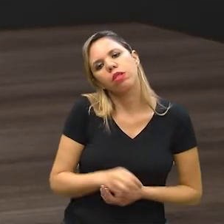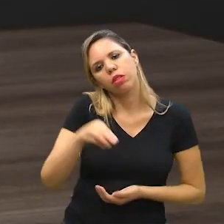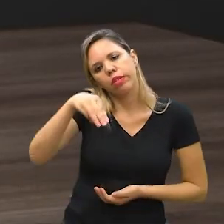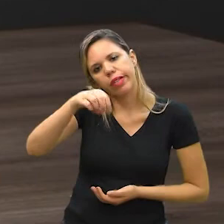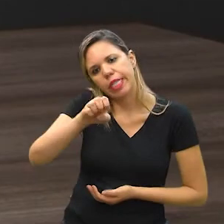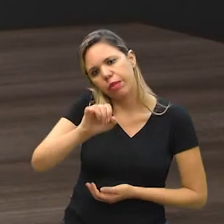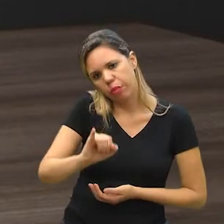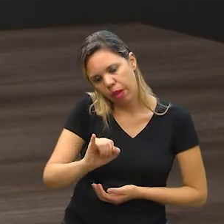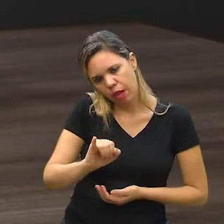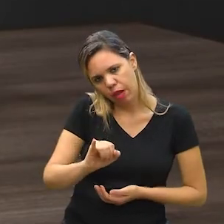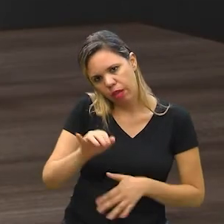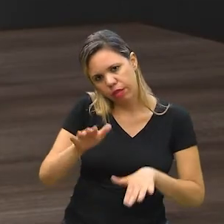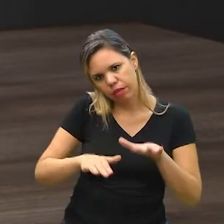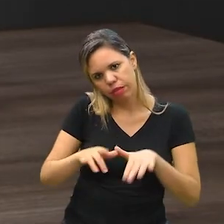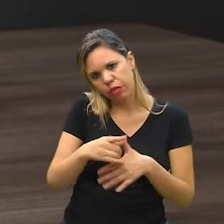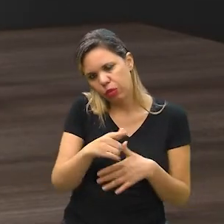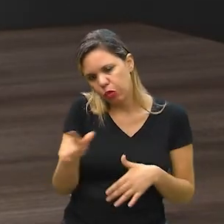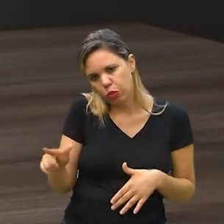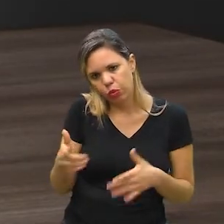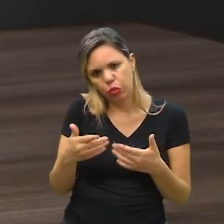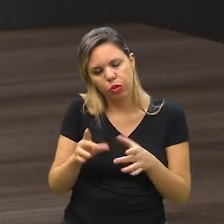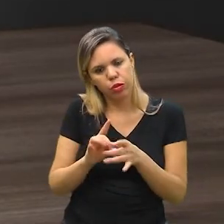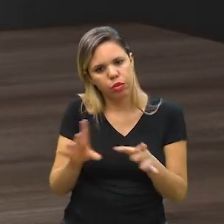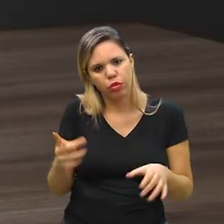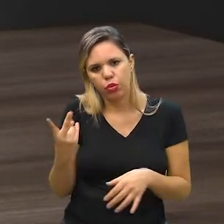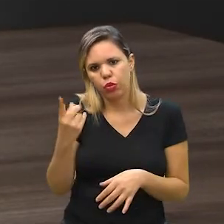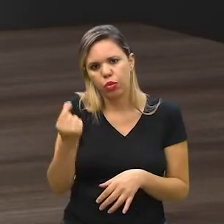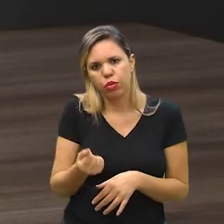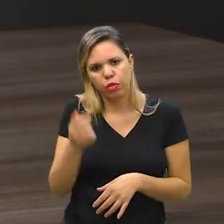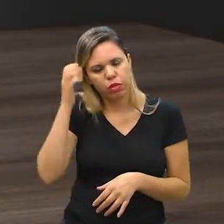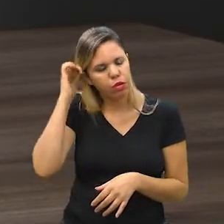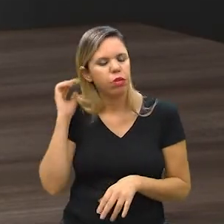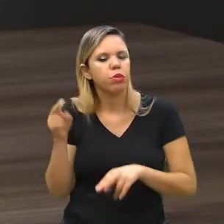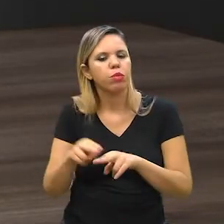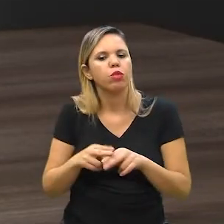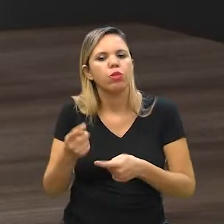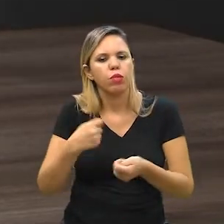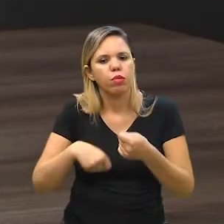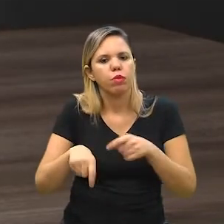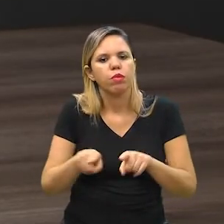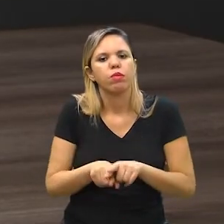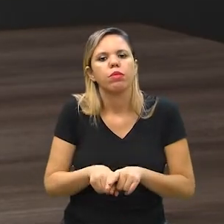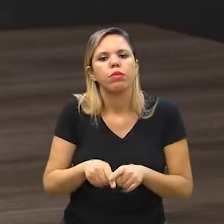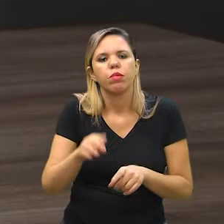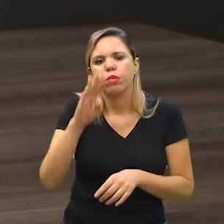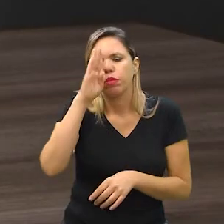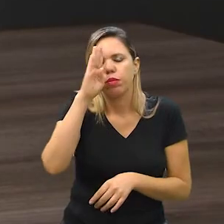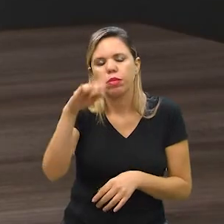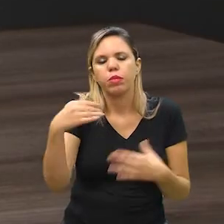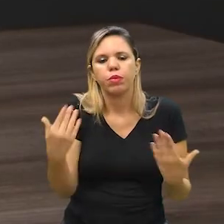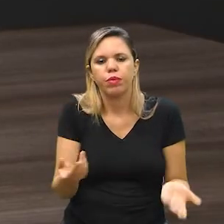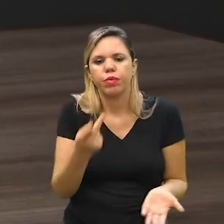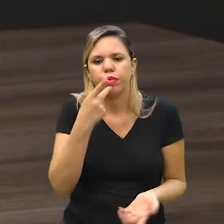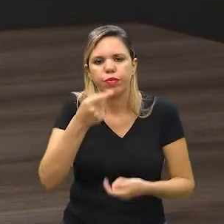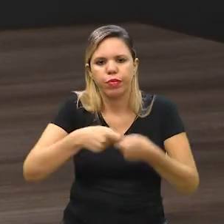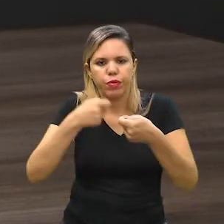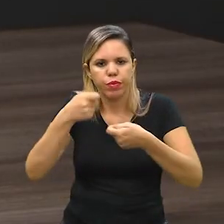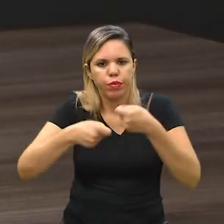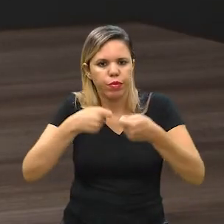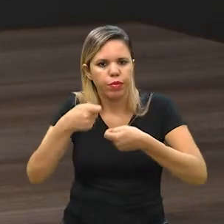MEI geralmente nem sempre dispõe desses valores, por isso que até os negócios, principalmente